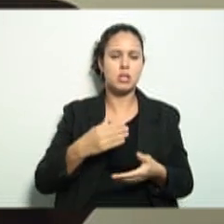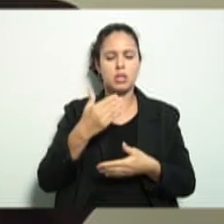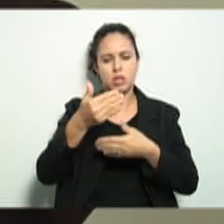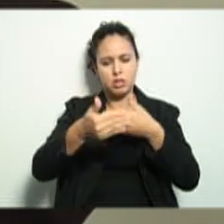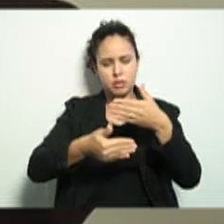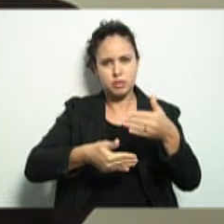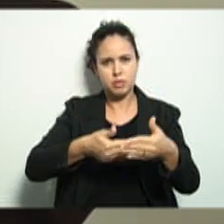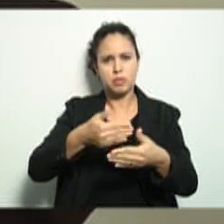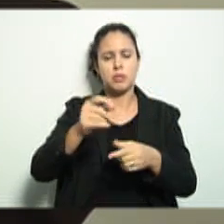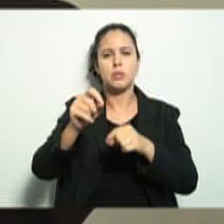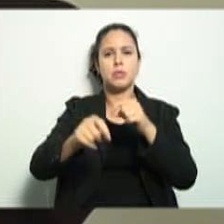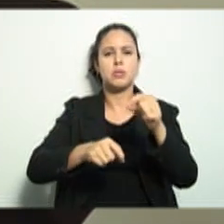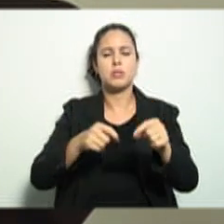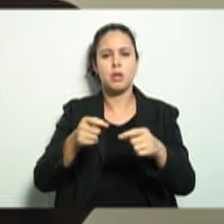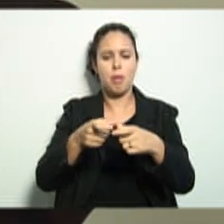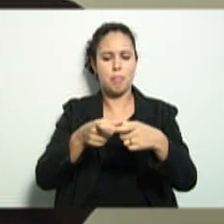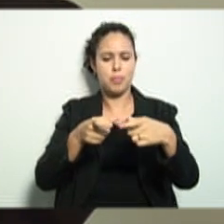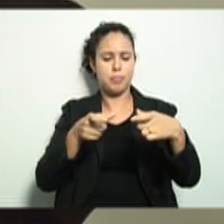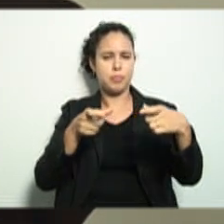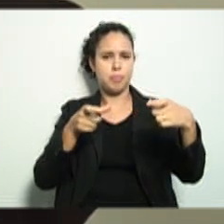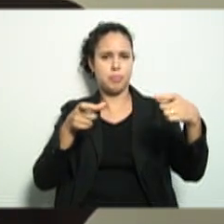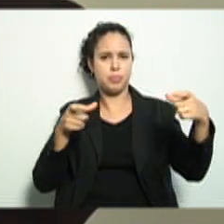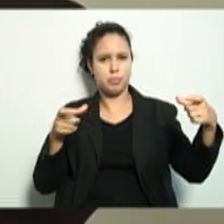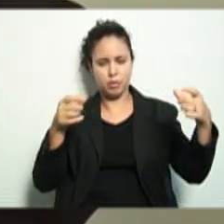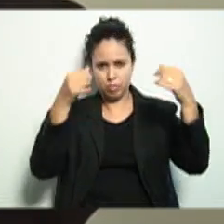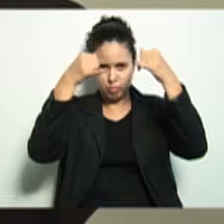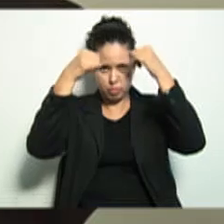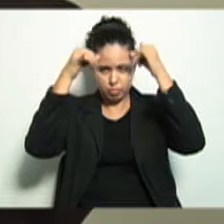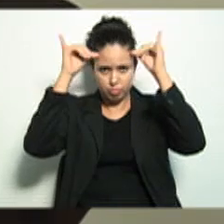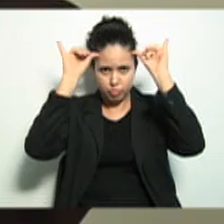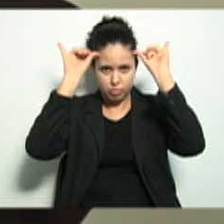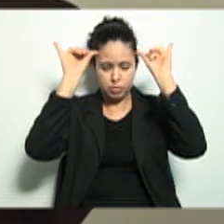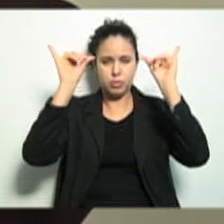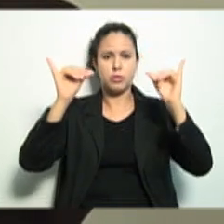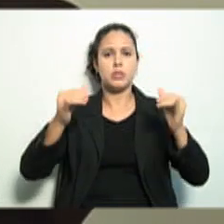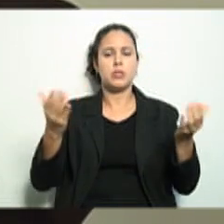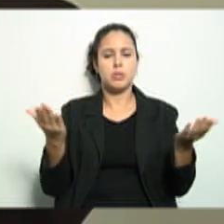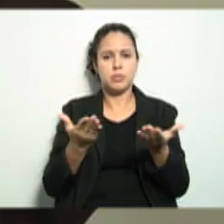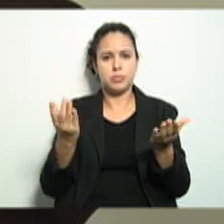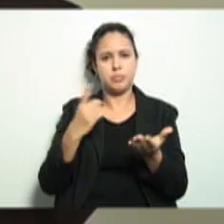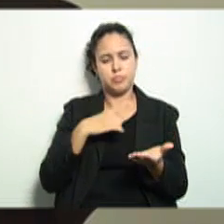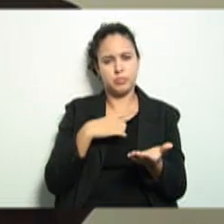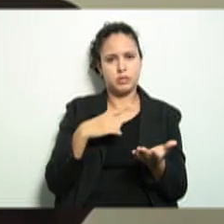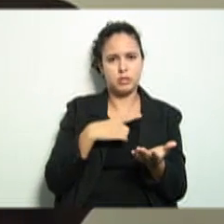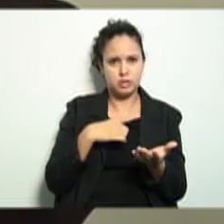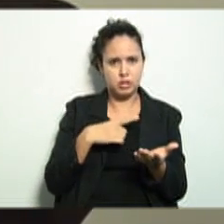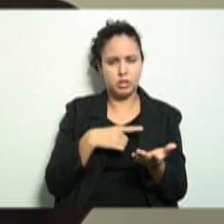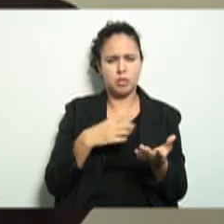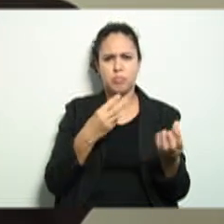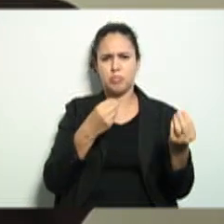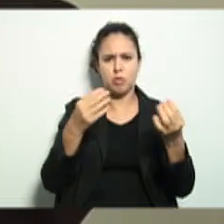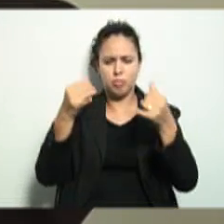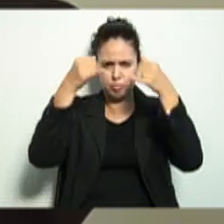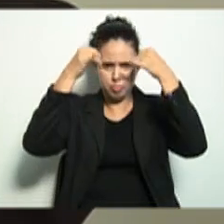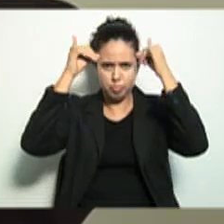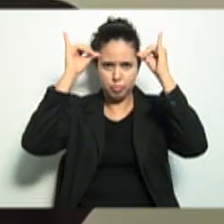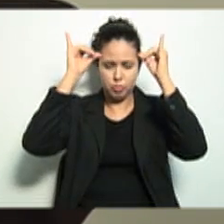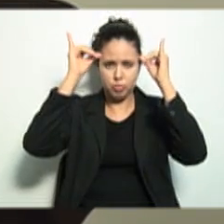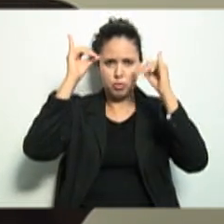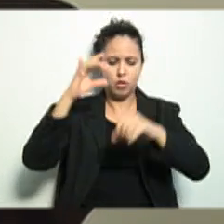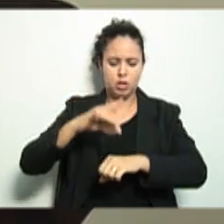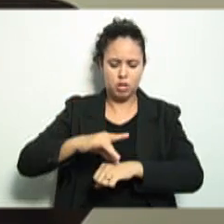o setor de gado de corte. Hoje nós exportamos muito, os